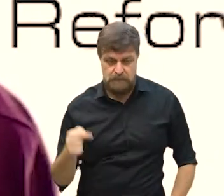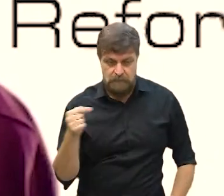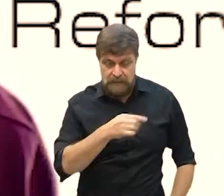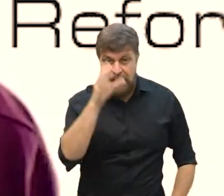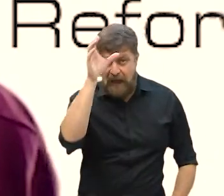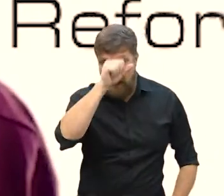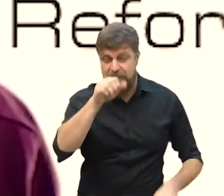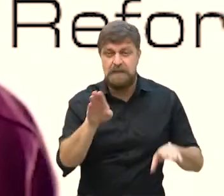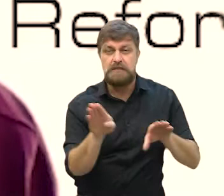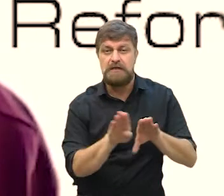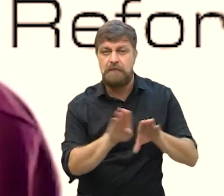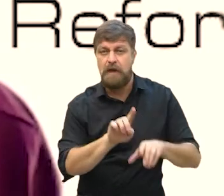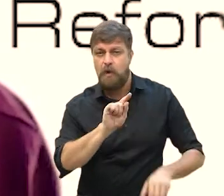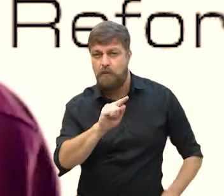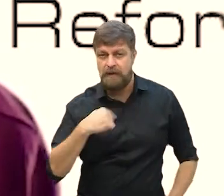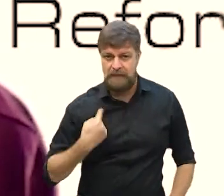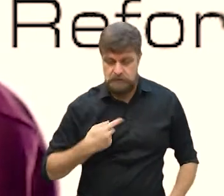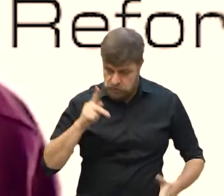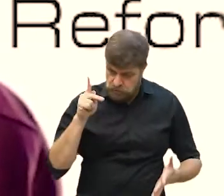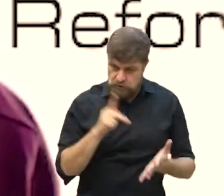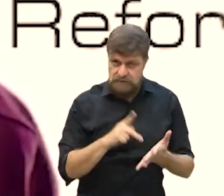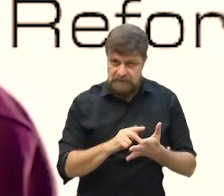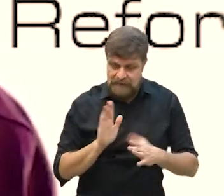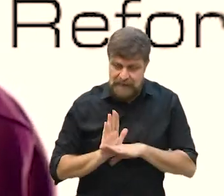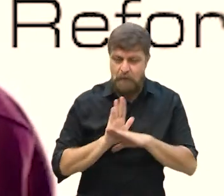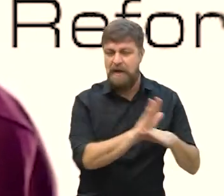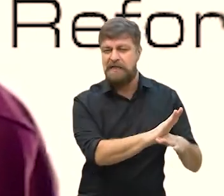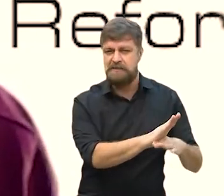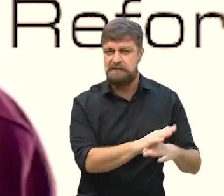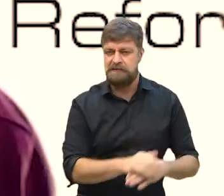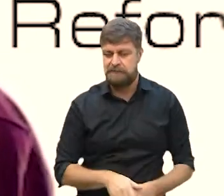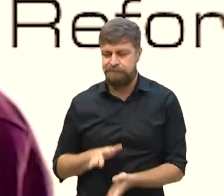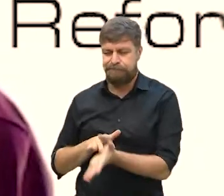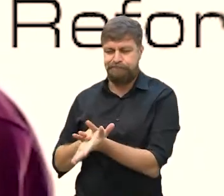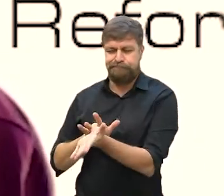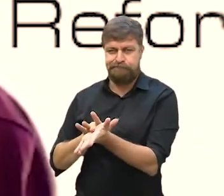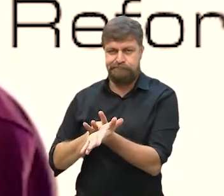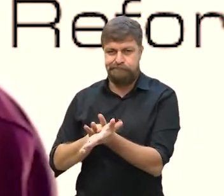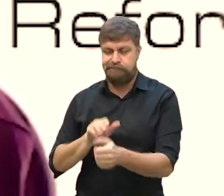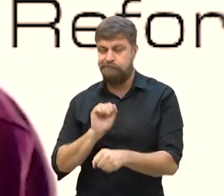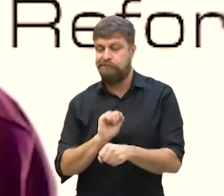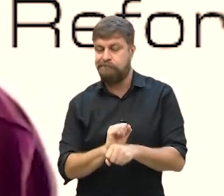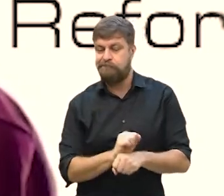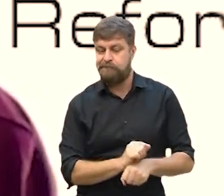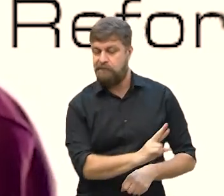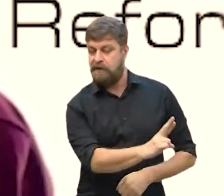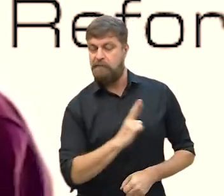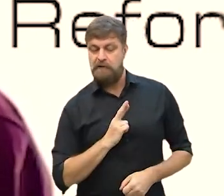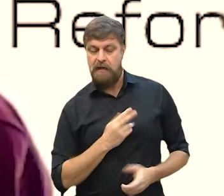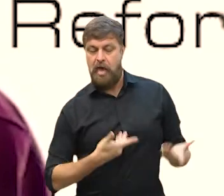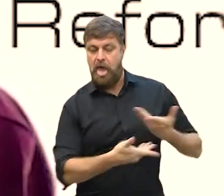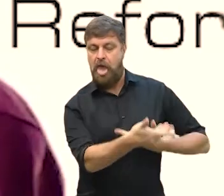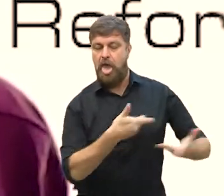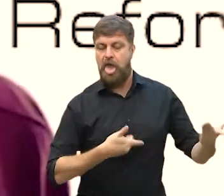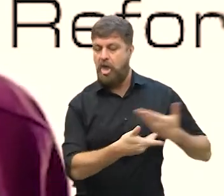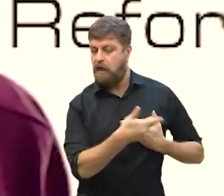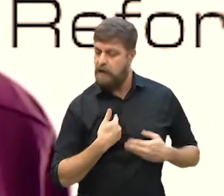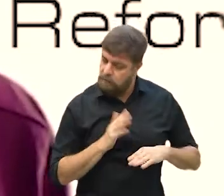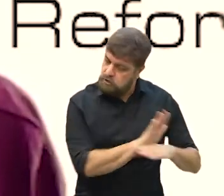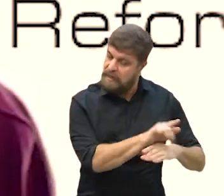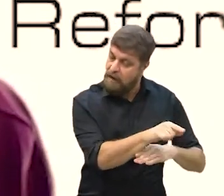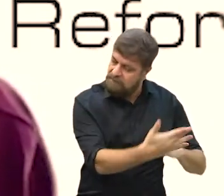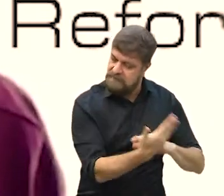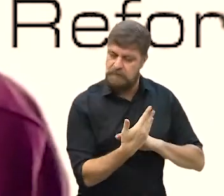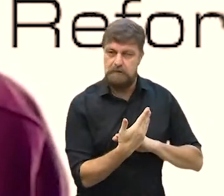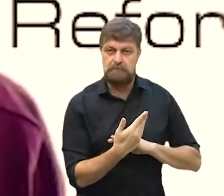E a gente aprende também a ajudar de verdade, não aquela ajuda que você faz e fica depois cobrando a pessoa a retribuição,